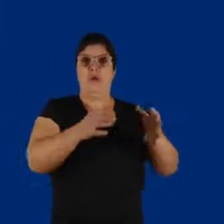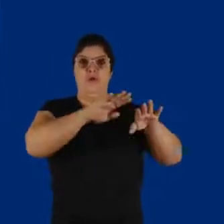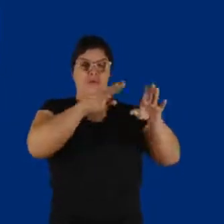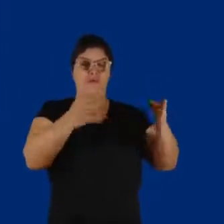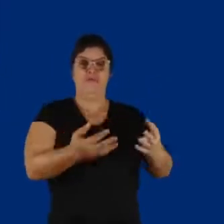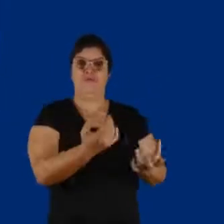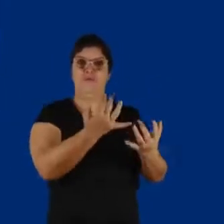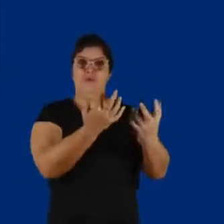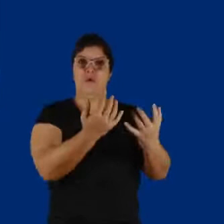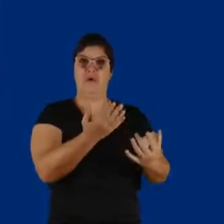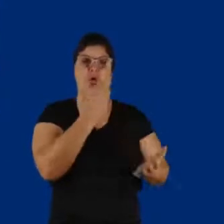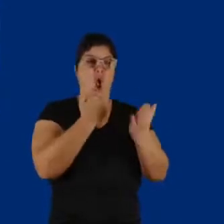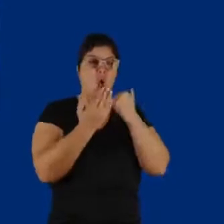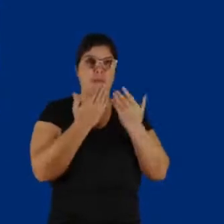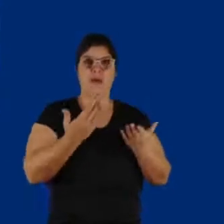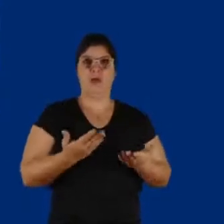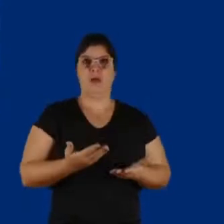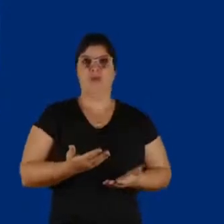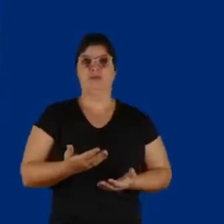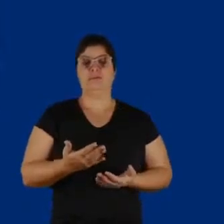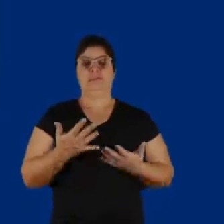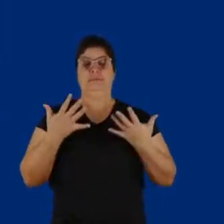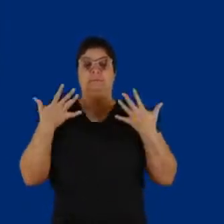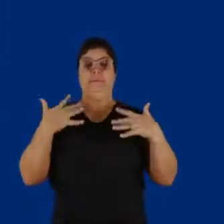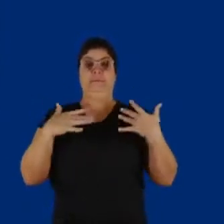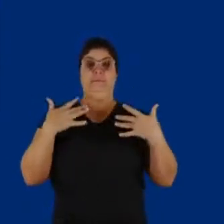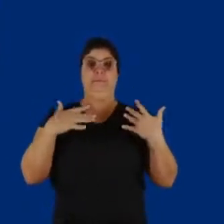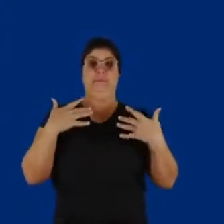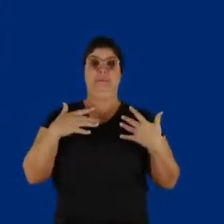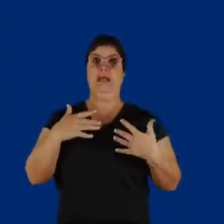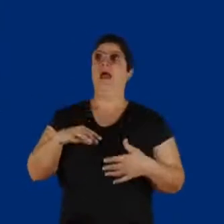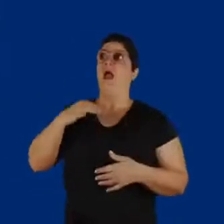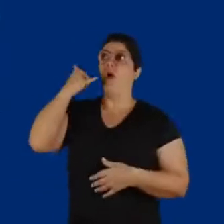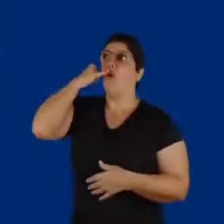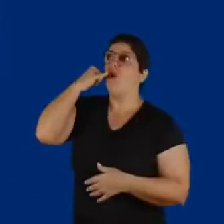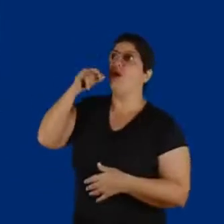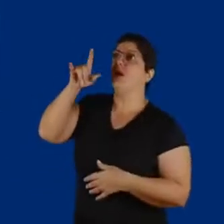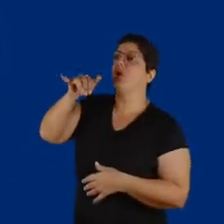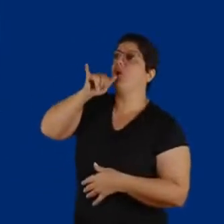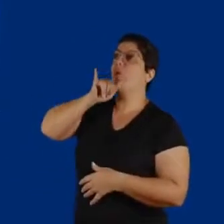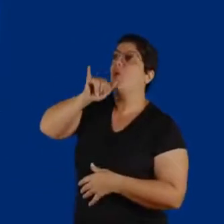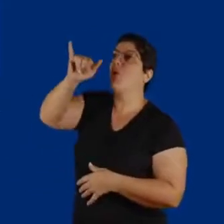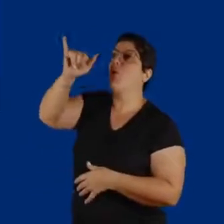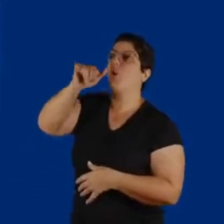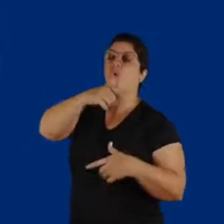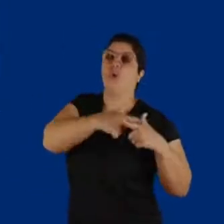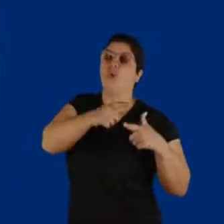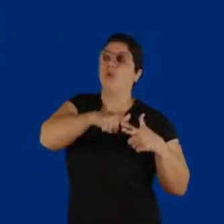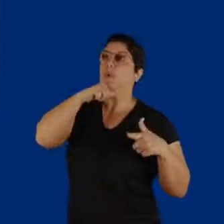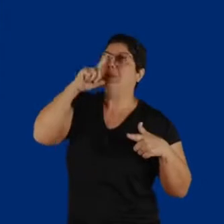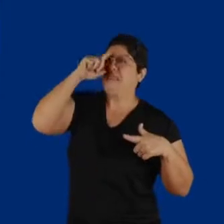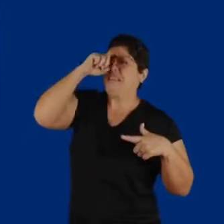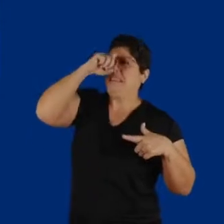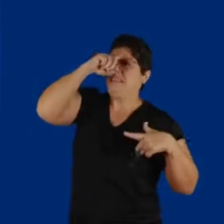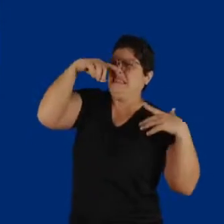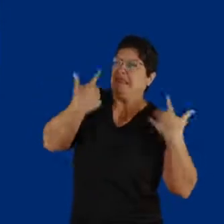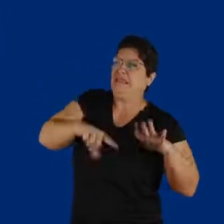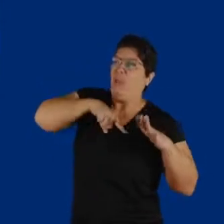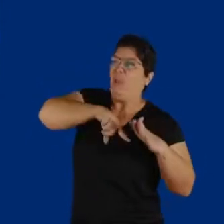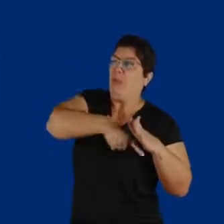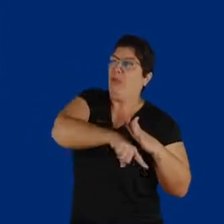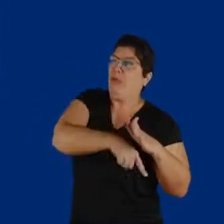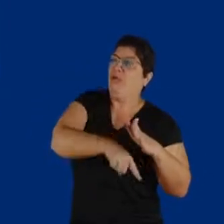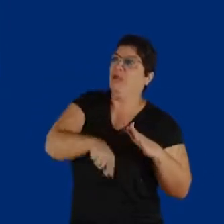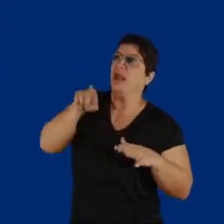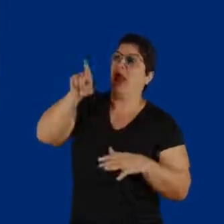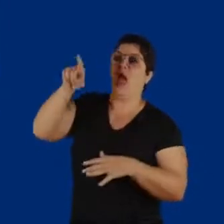need dialogue, can you speak? Né? E aí eu conto os casos e ela me supervisiona e me orienta para lidar